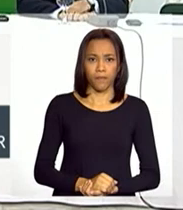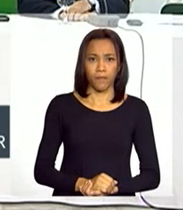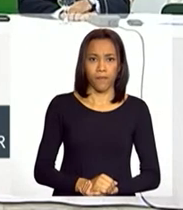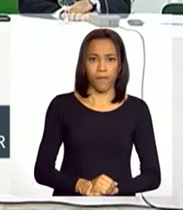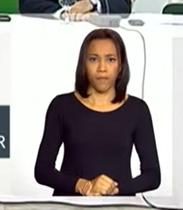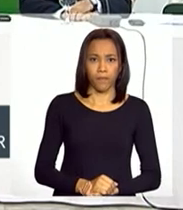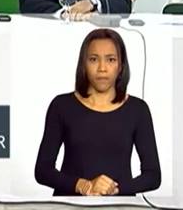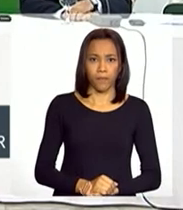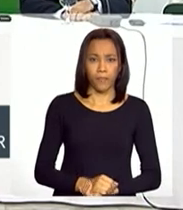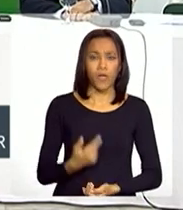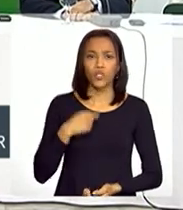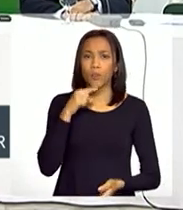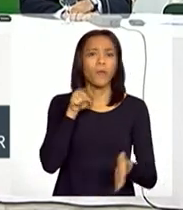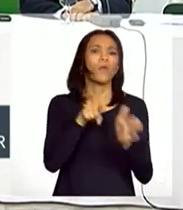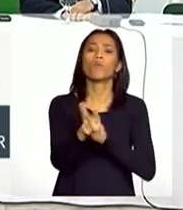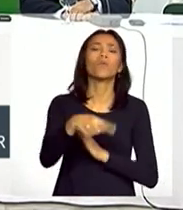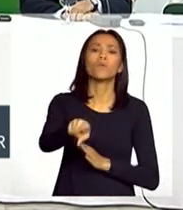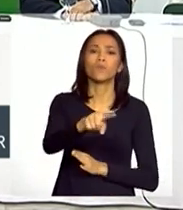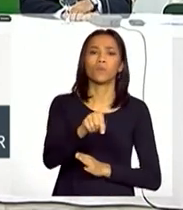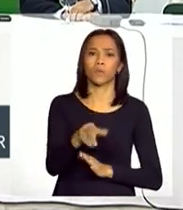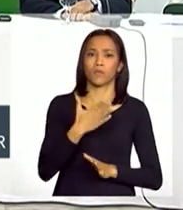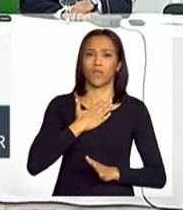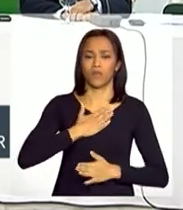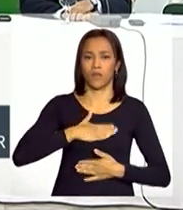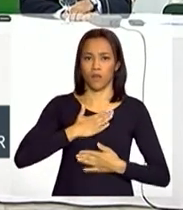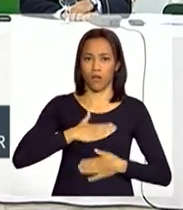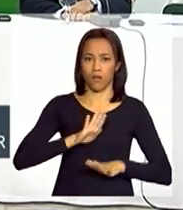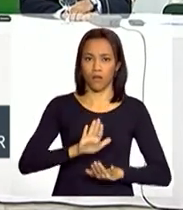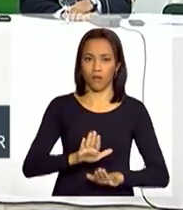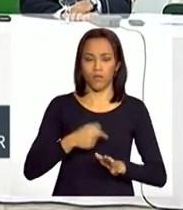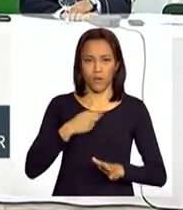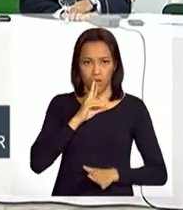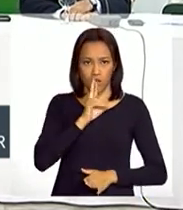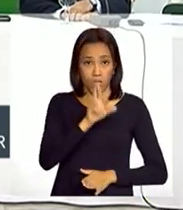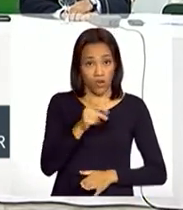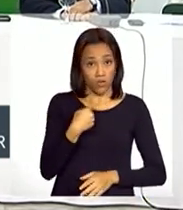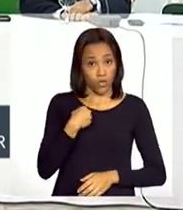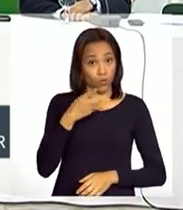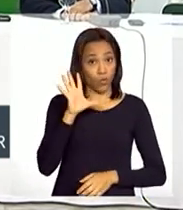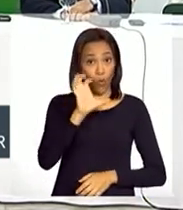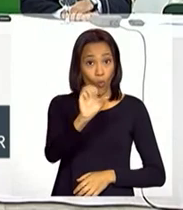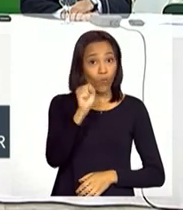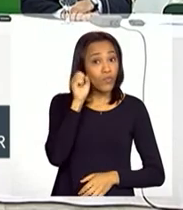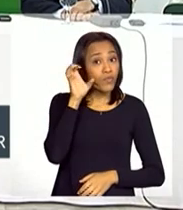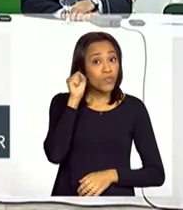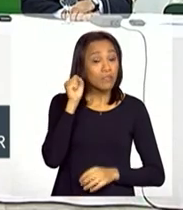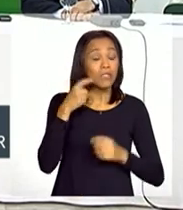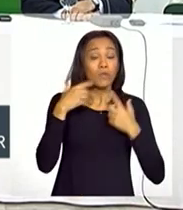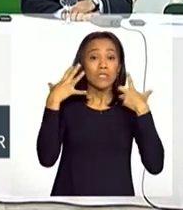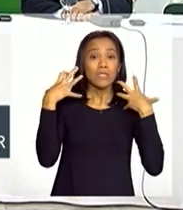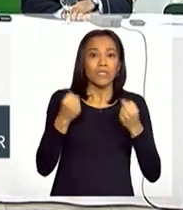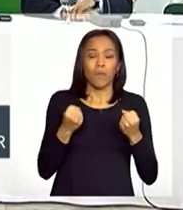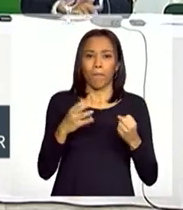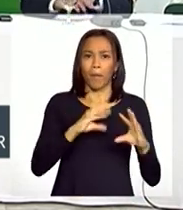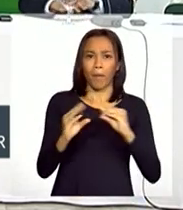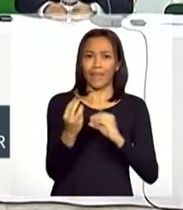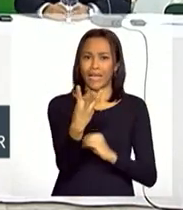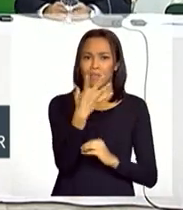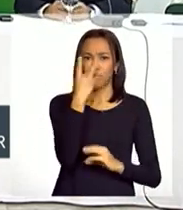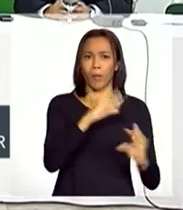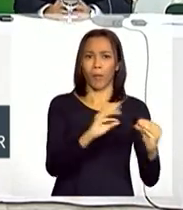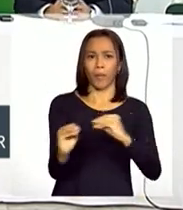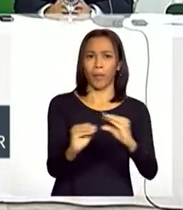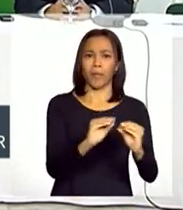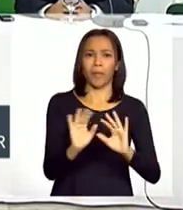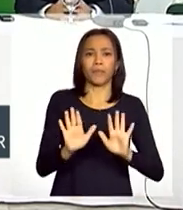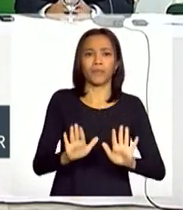querida eu te pergunto o seguinte calma espera aí espera aí eu tenho só dois ouvidos e tenho muita dificuldade com três pessoas falando mas